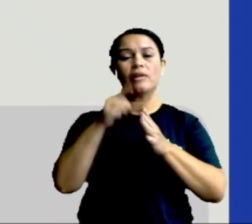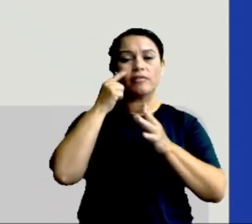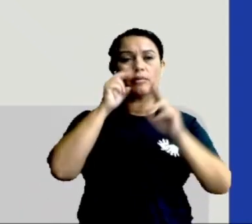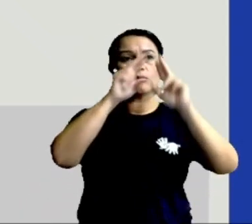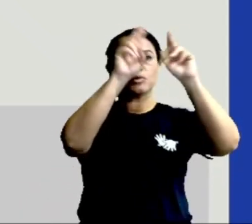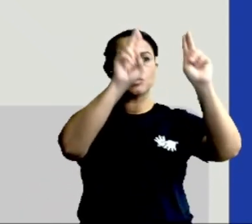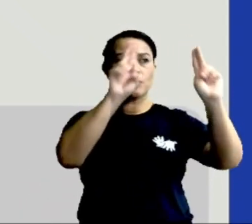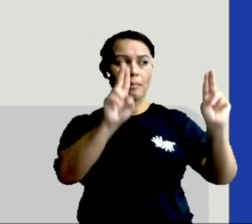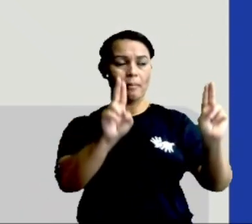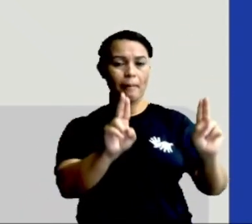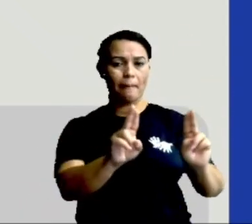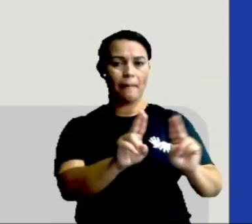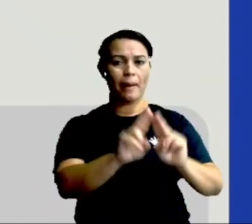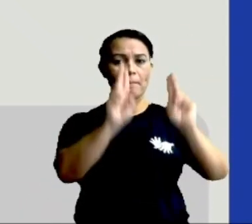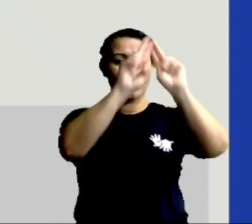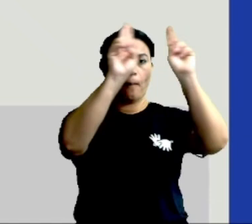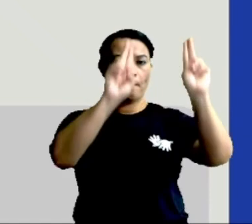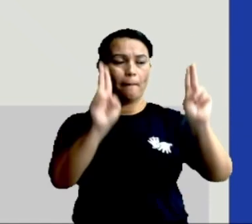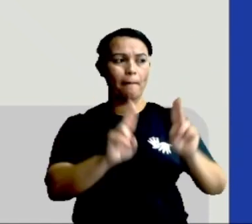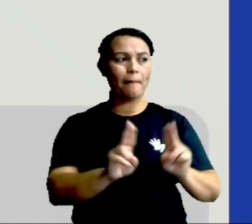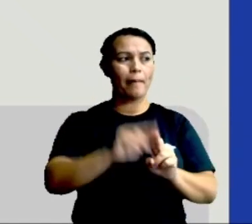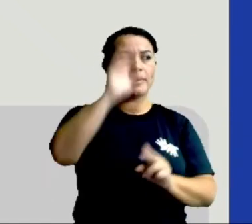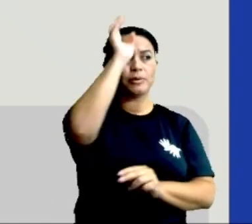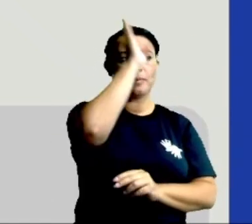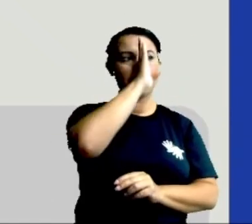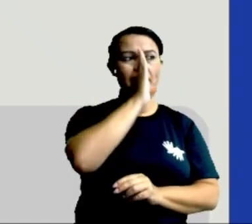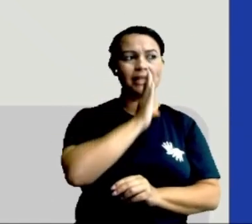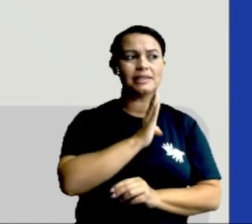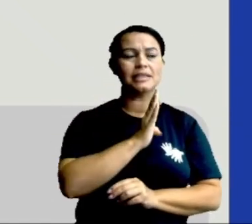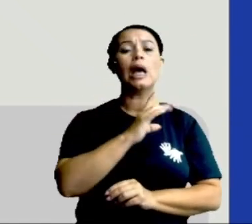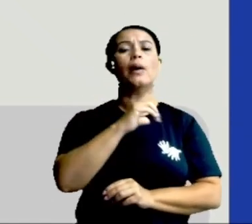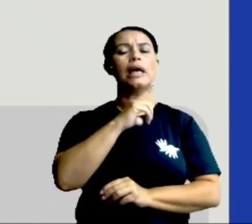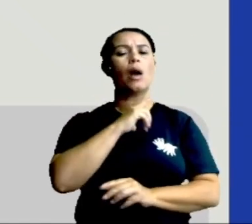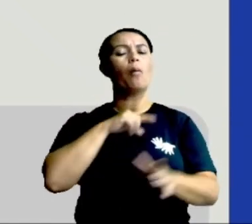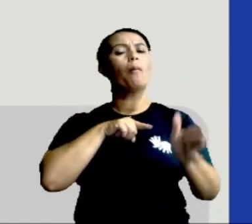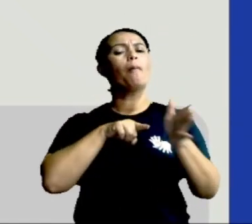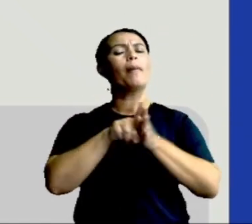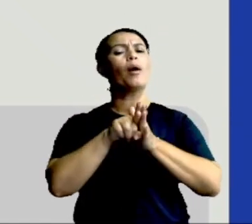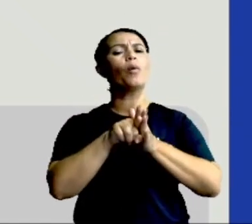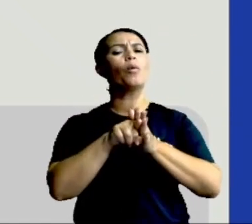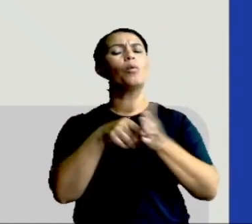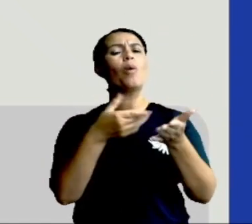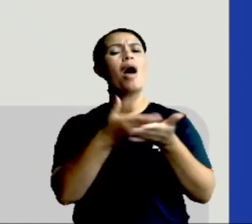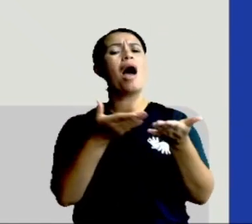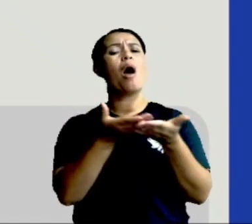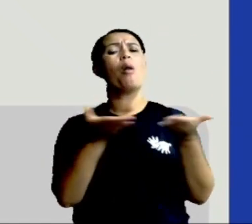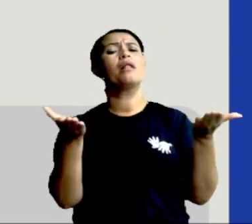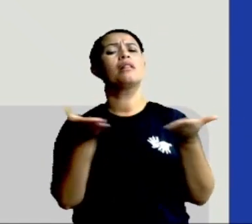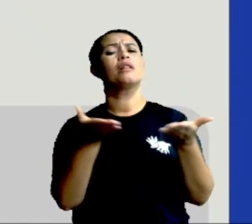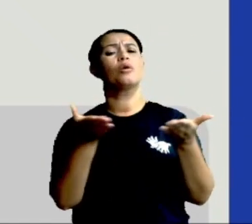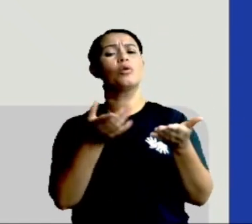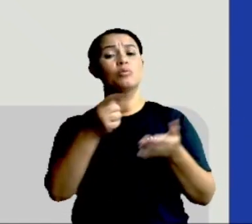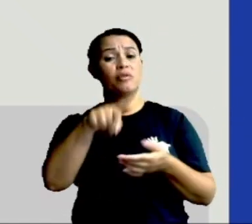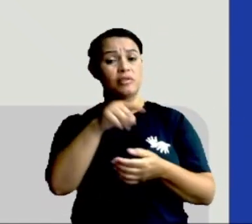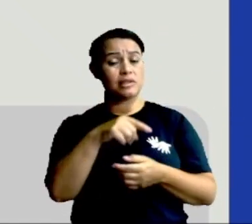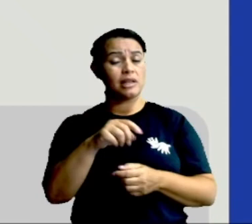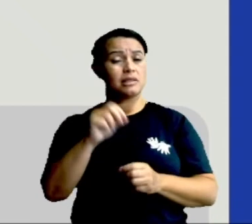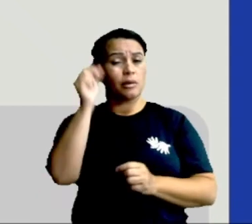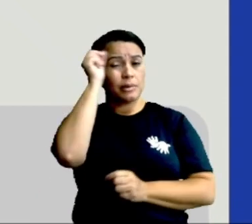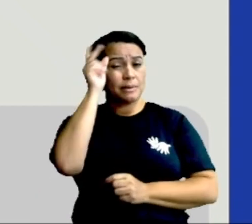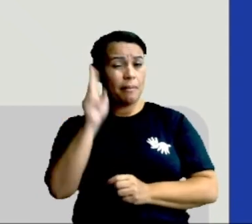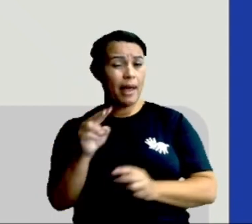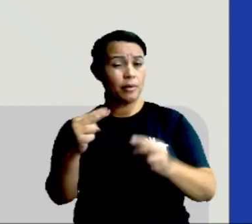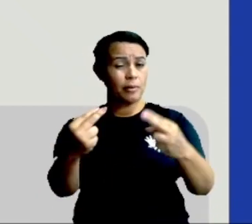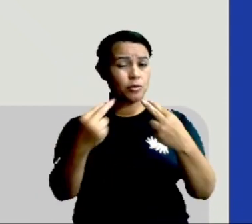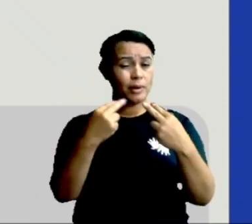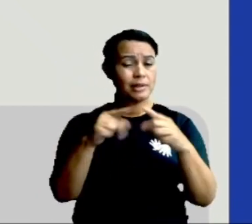aqui o mapa, né? O mapa do Brasil, tá? E eu pergunto, a nossa aula de hoje, para quem está ligadinho e prestou